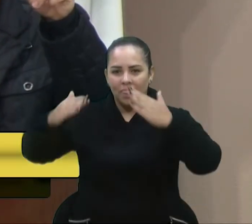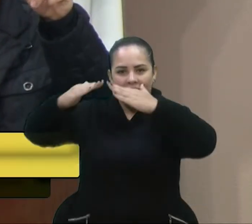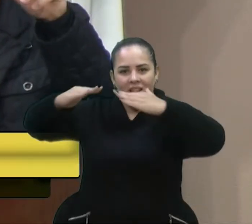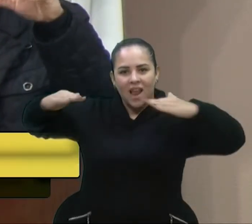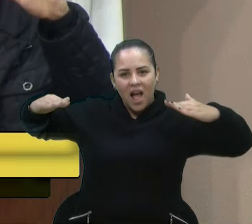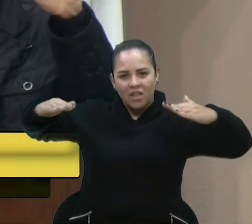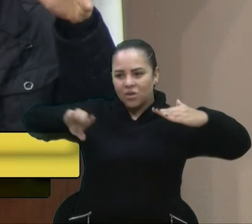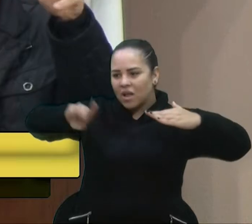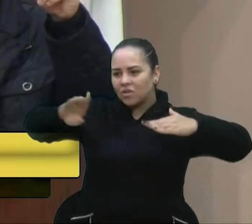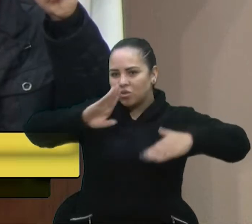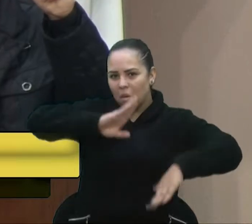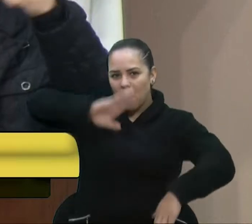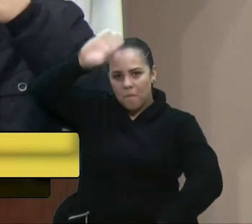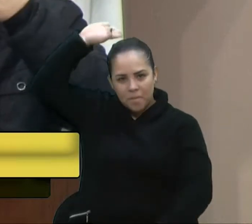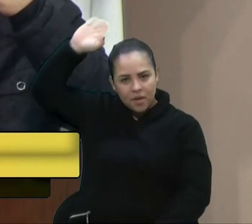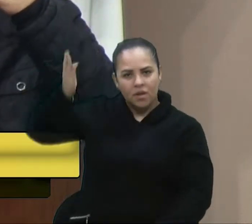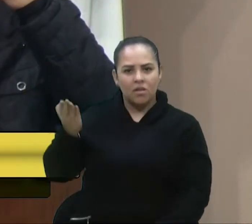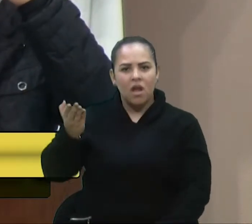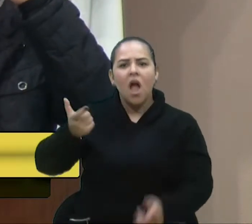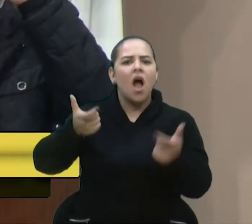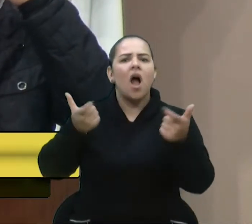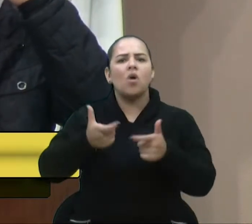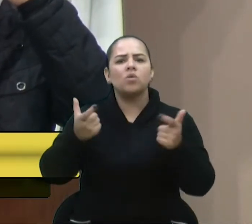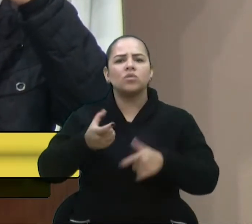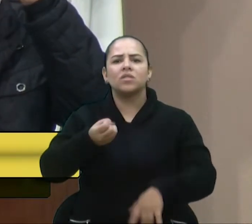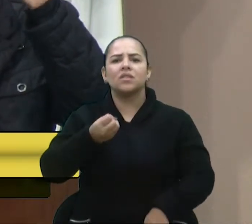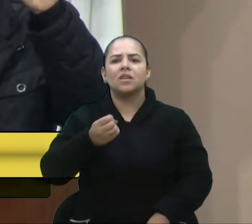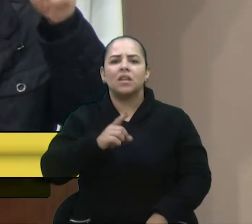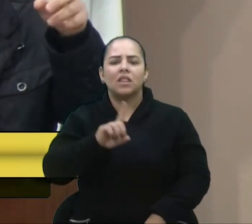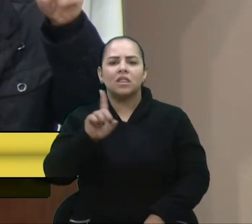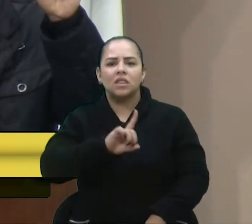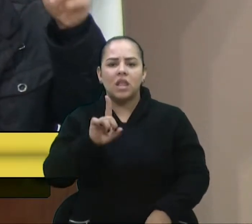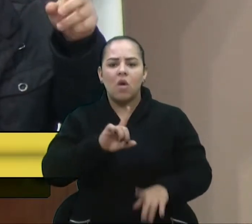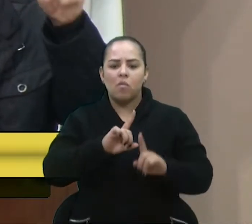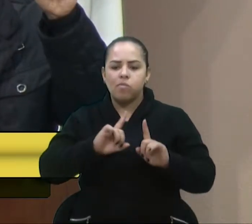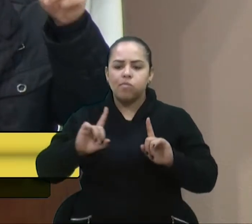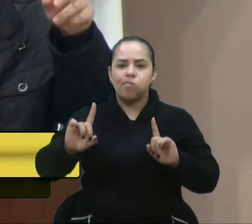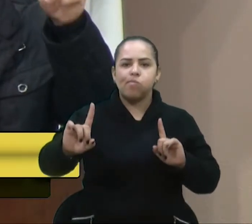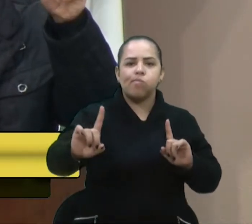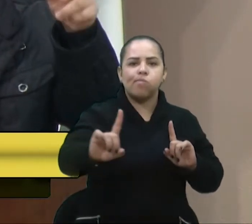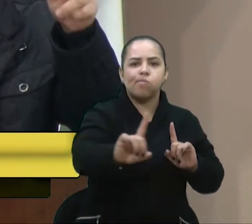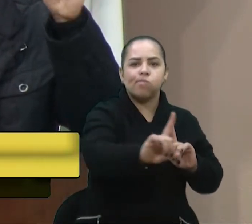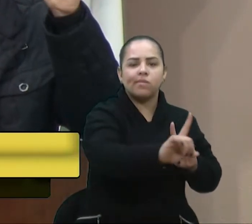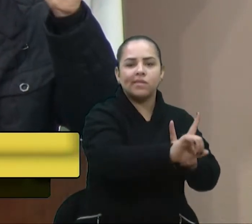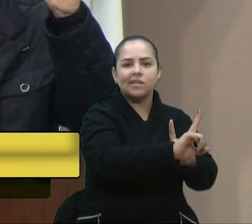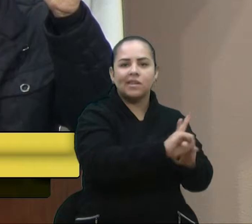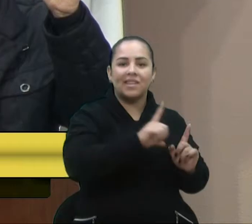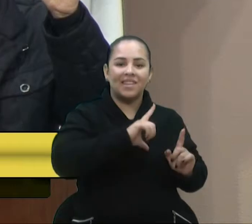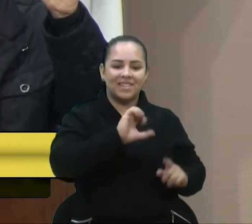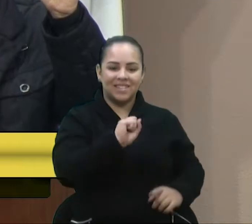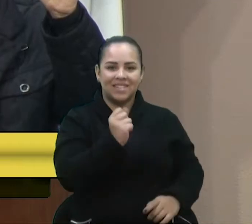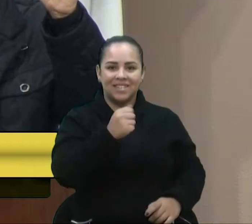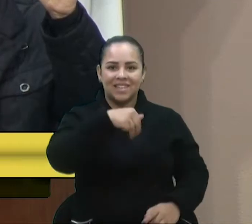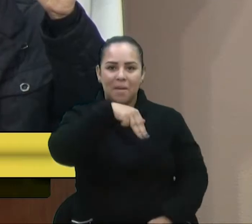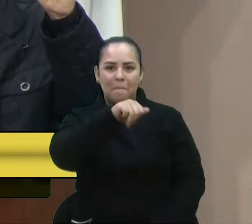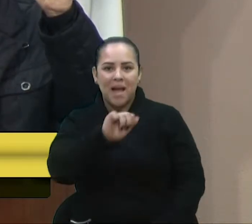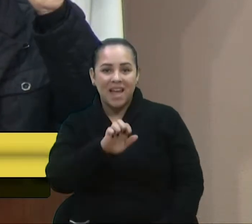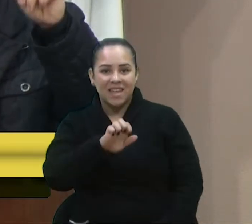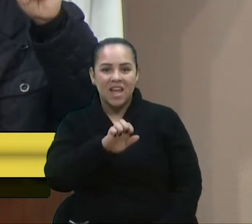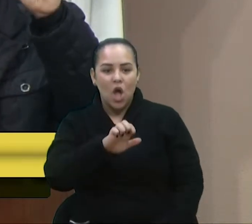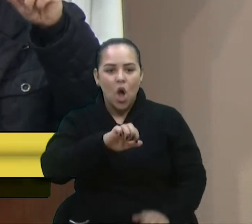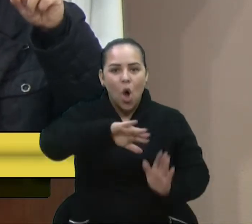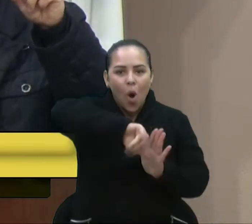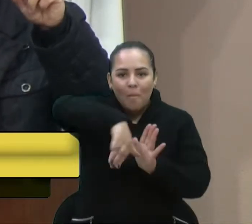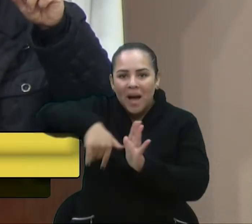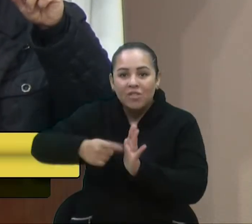estava rondando a estrutura do SAMAI e que foi roubado 18 toneladas de canos do SAMAI?